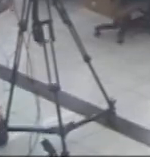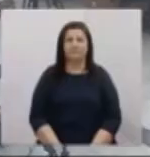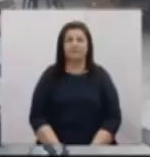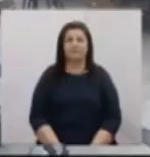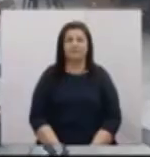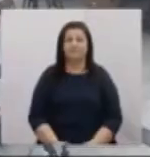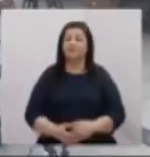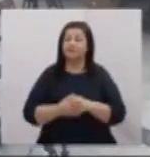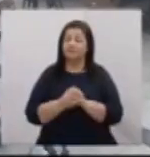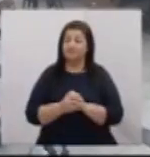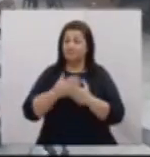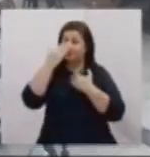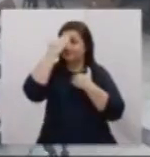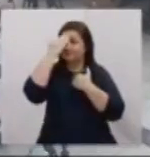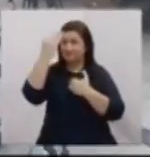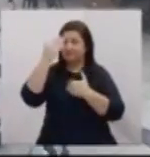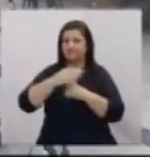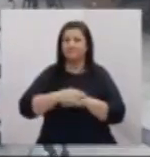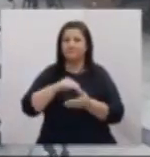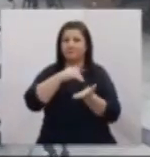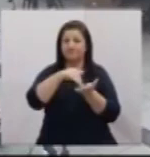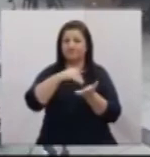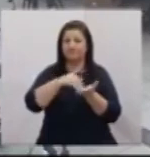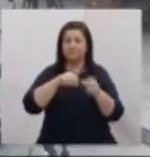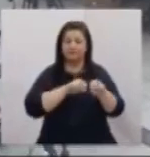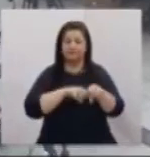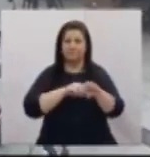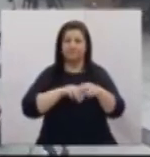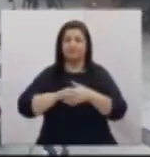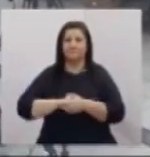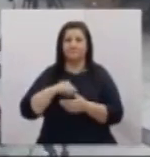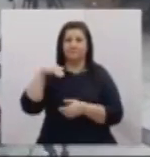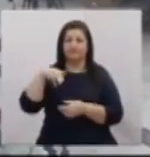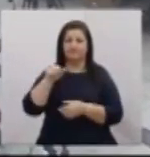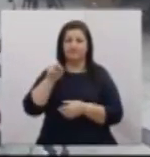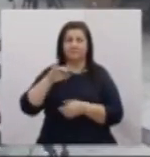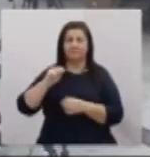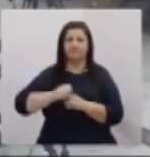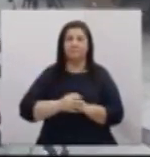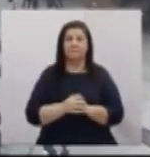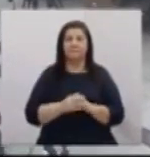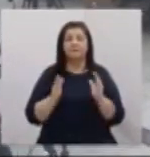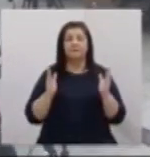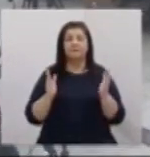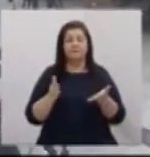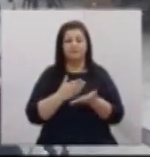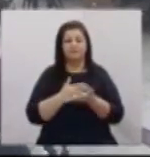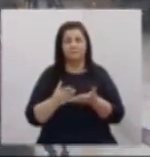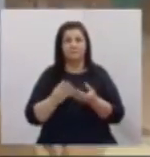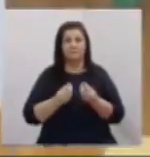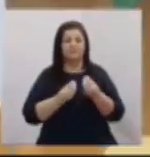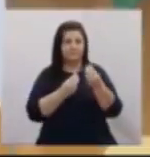Em tempo, agradecemos a presença da Secretária Municipal de Educação, Maria Tereza Ferreira Cirino. E passaremos agora a entrega